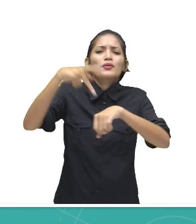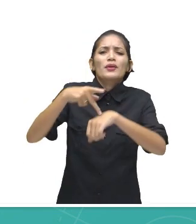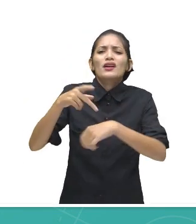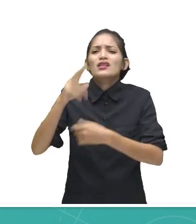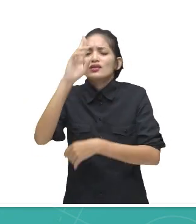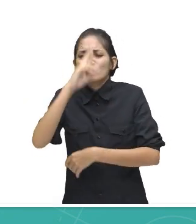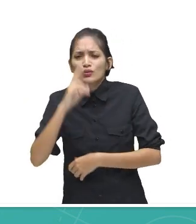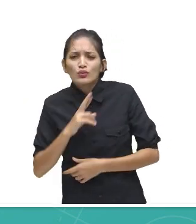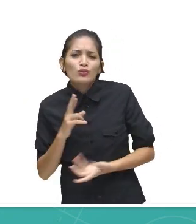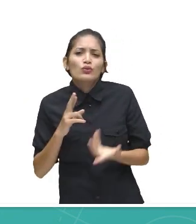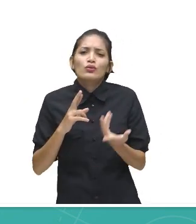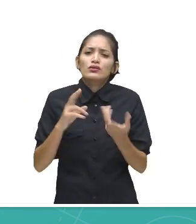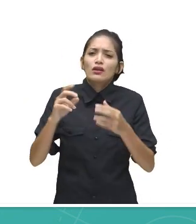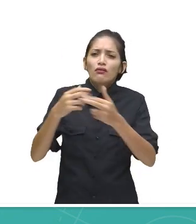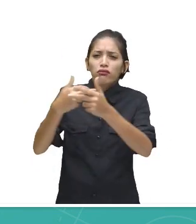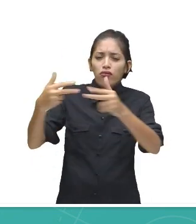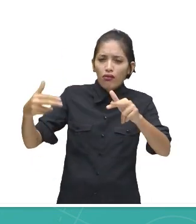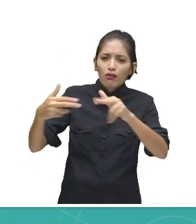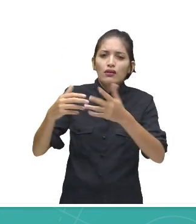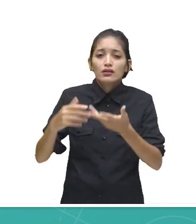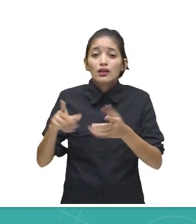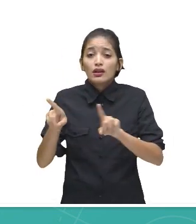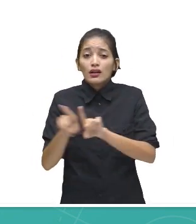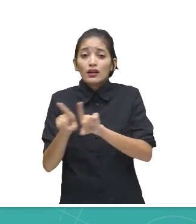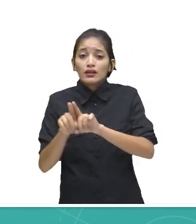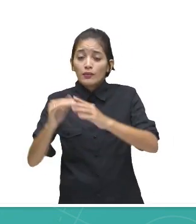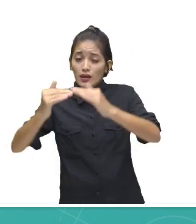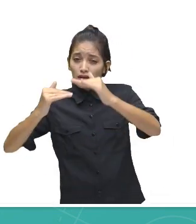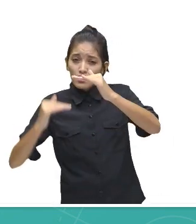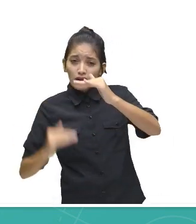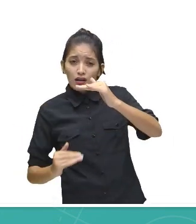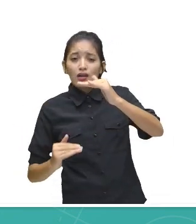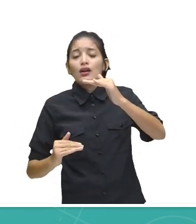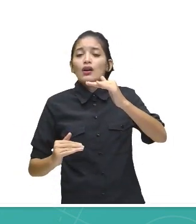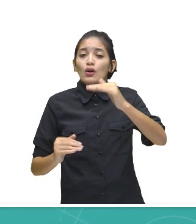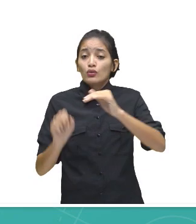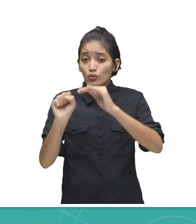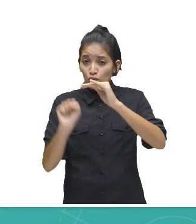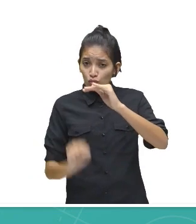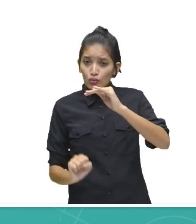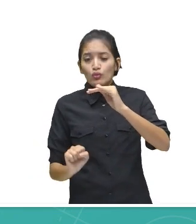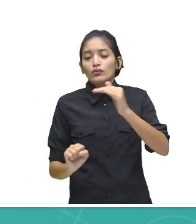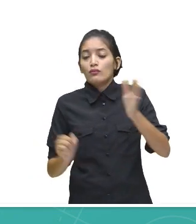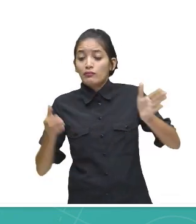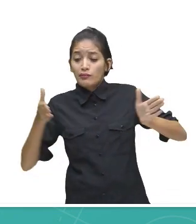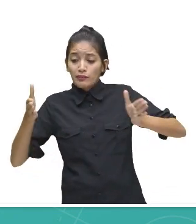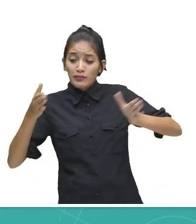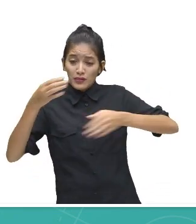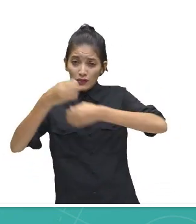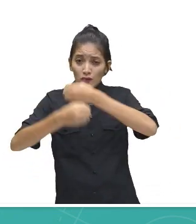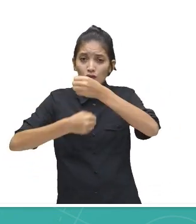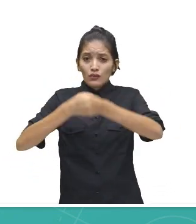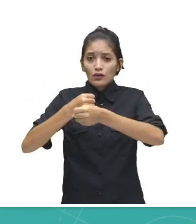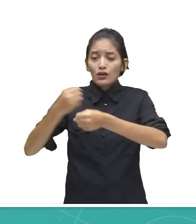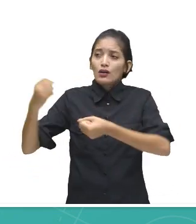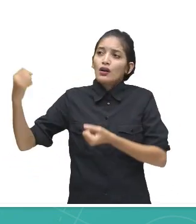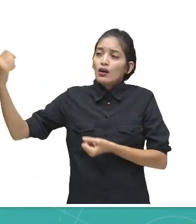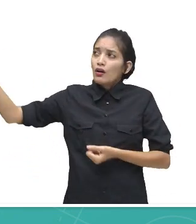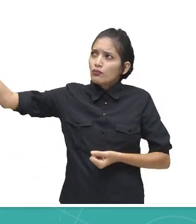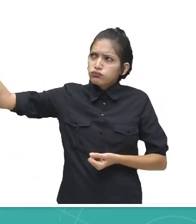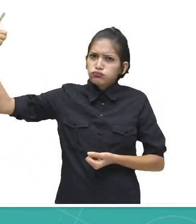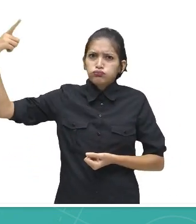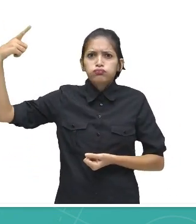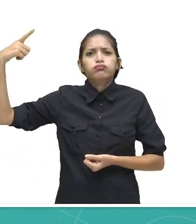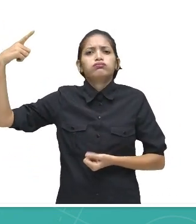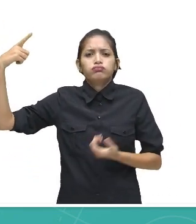América do Norte, bem ali, e também existe a zona temperada do Sul, mesma coisa, né? Durante um período do ano, a energia do Sol vai estar forte, né?